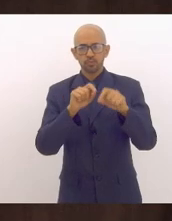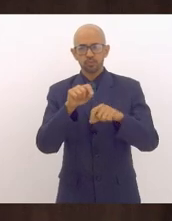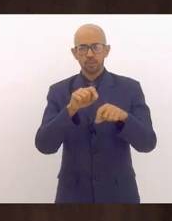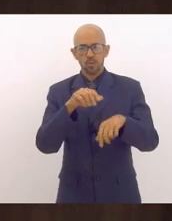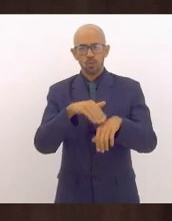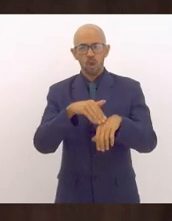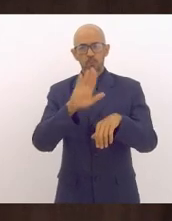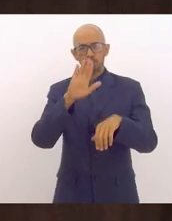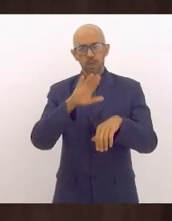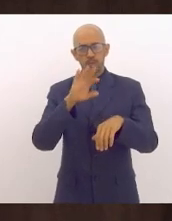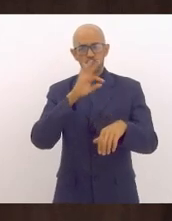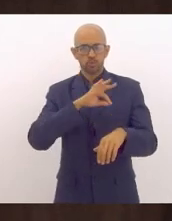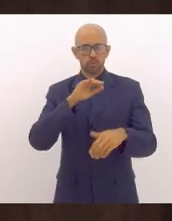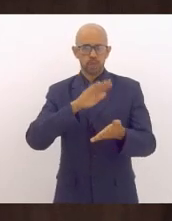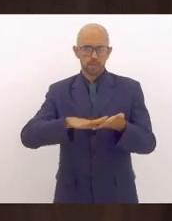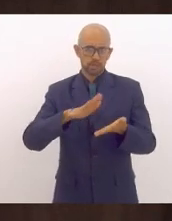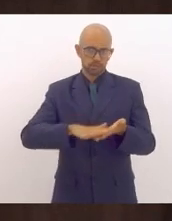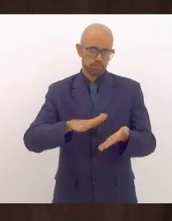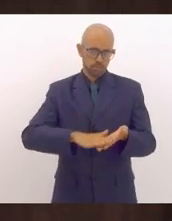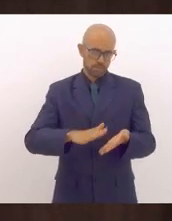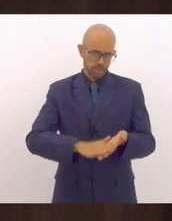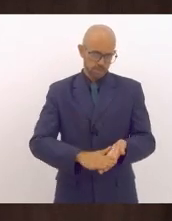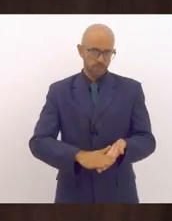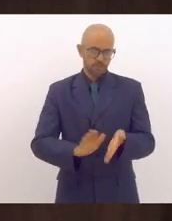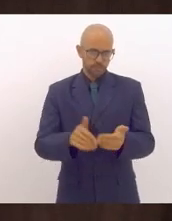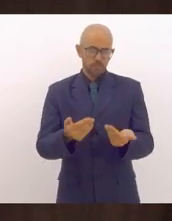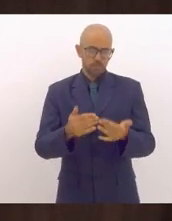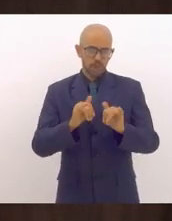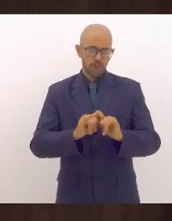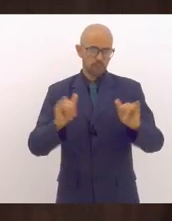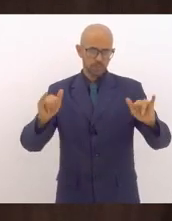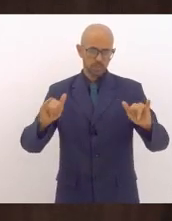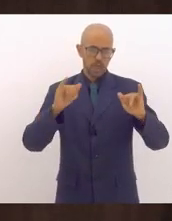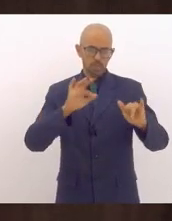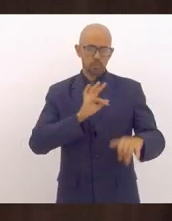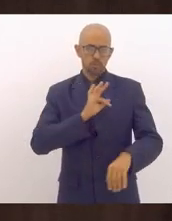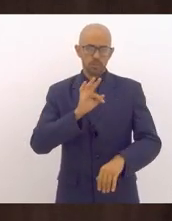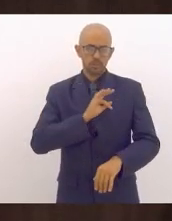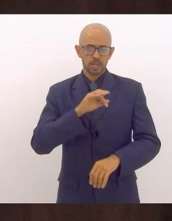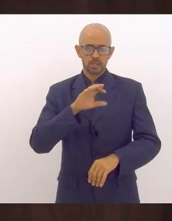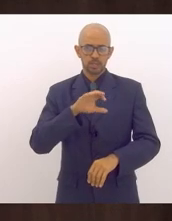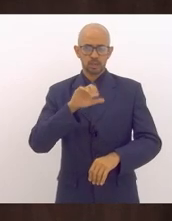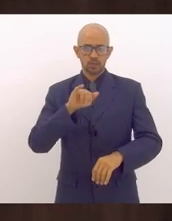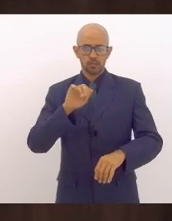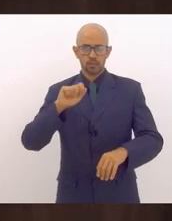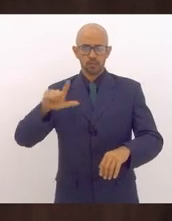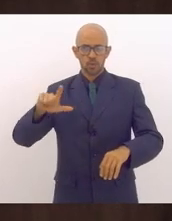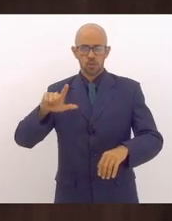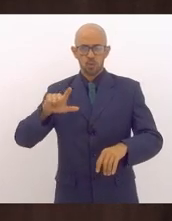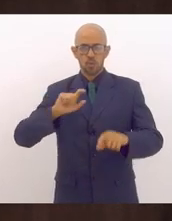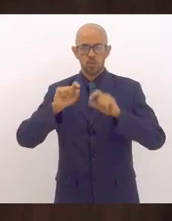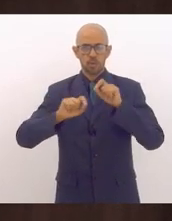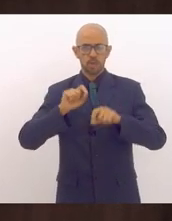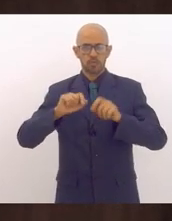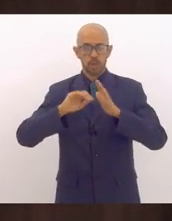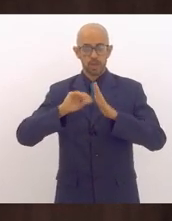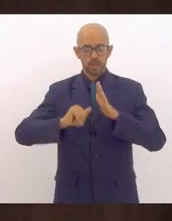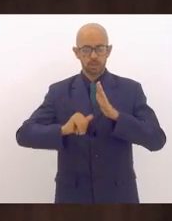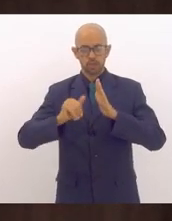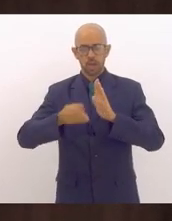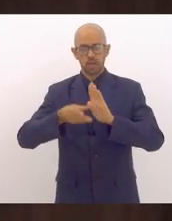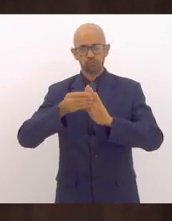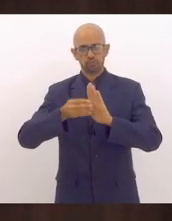aumento ou não da despesa. Então, só para dizer à Polícia Civil que o projeto foi retirado de pauta, ele